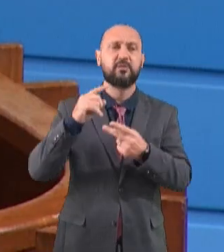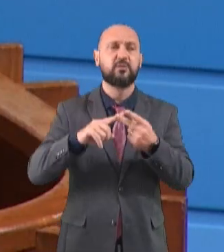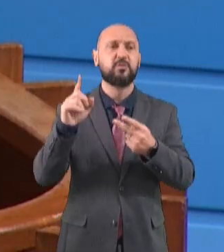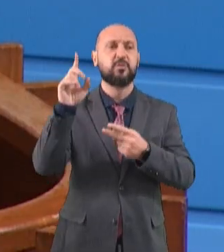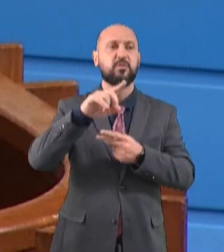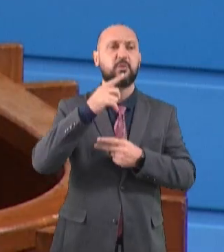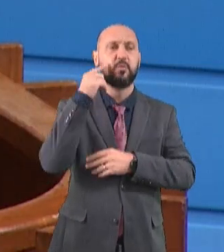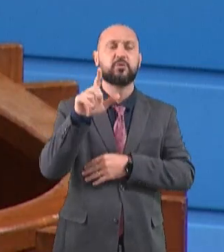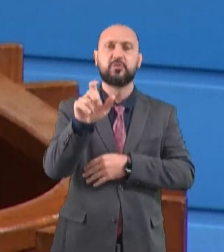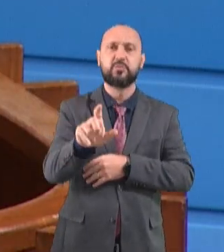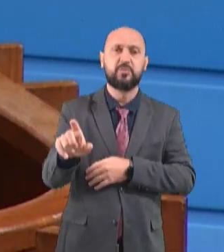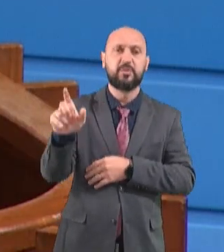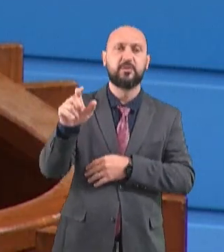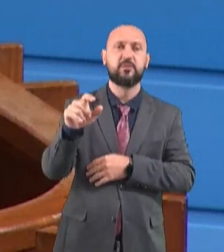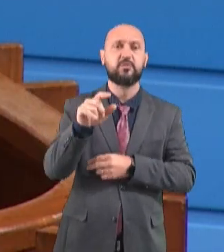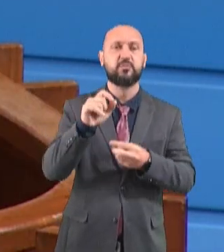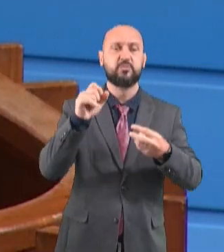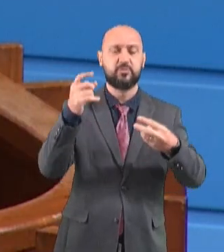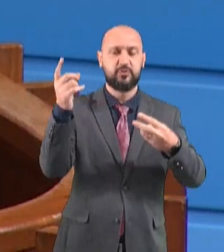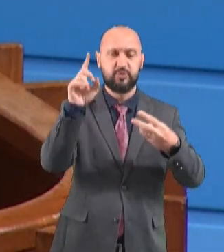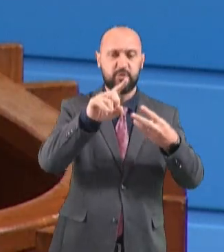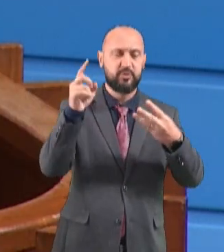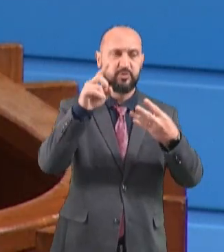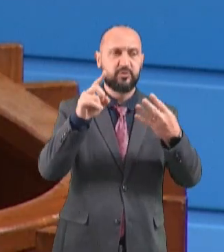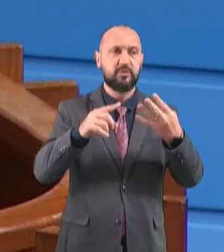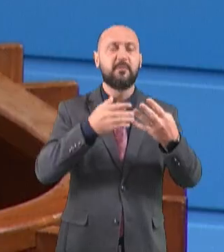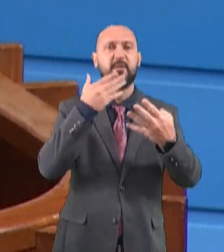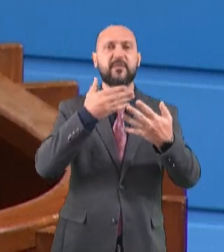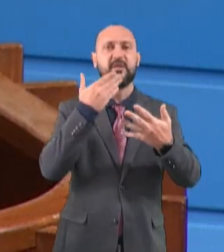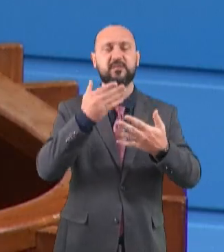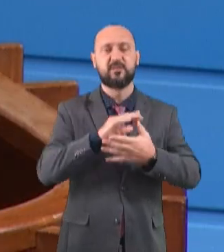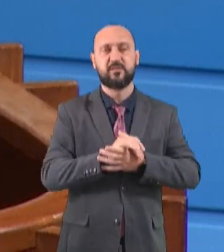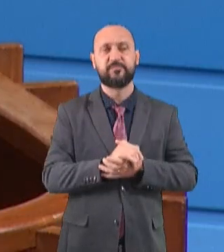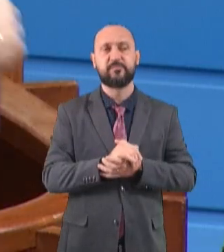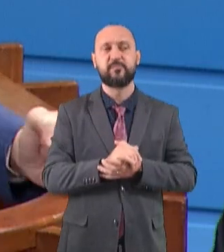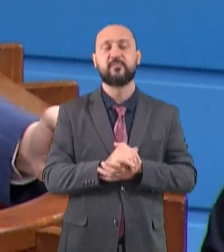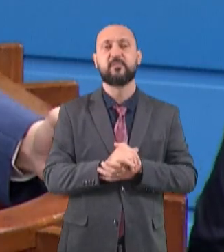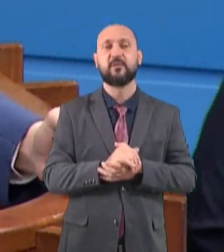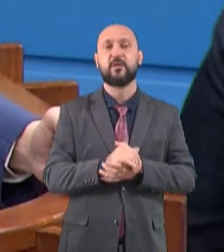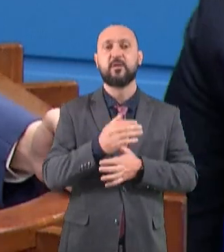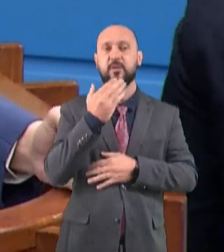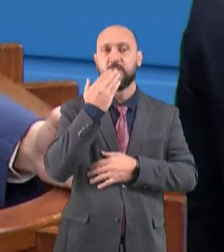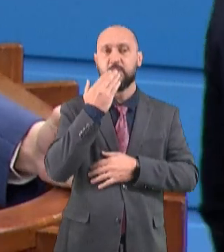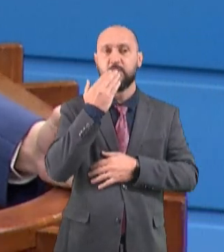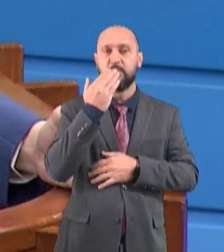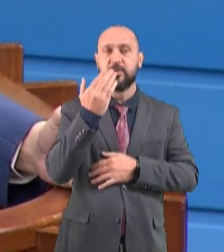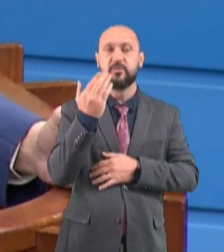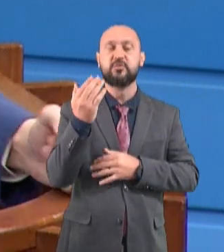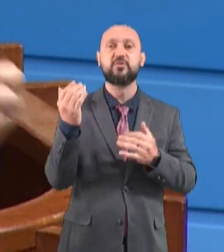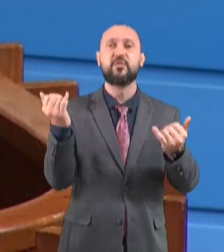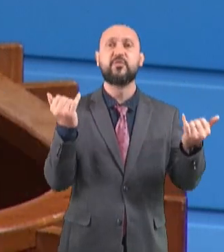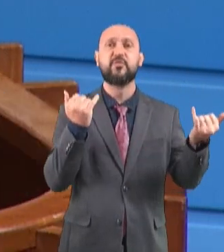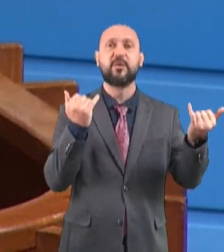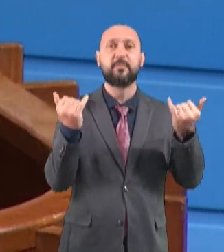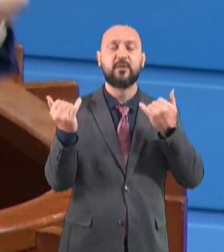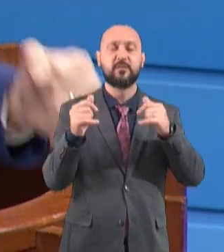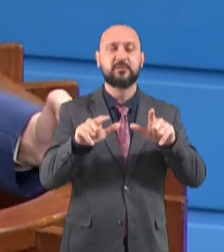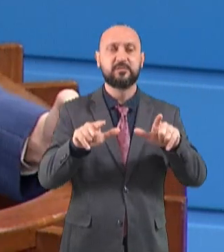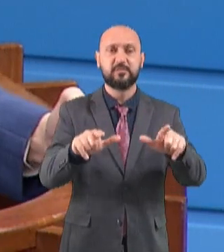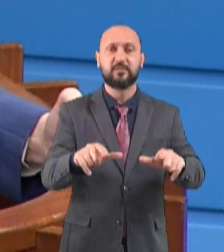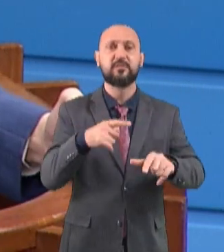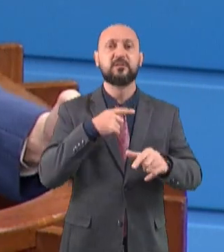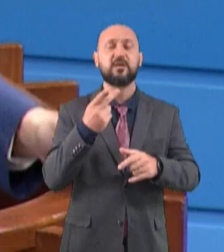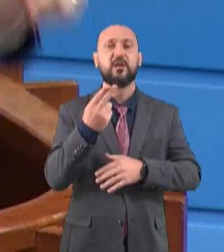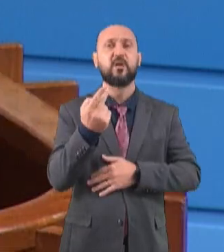dia do spray, o dia disso, o dia daquilo, com uma facilidade. Eu acho que requerimentos de informações devem entrar